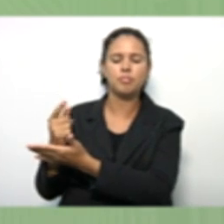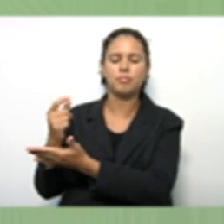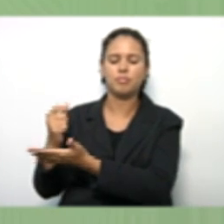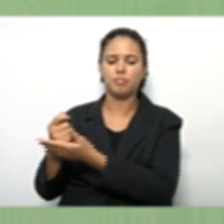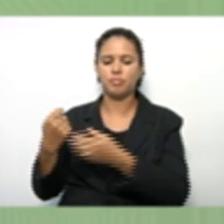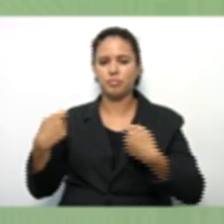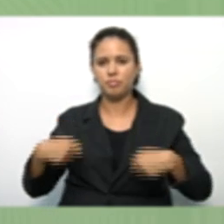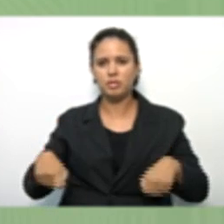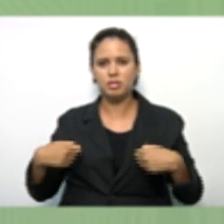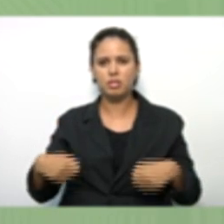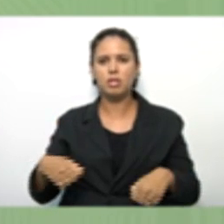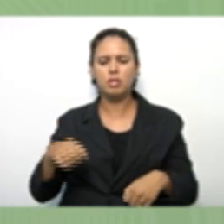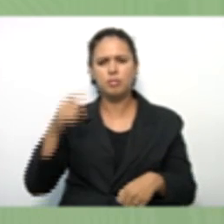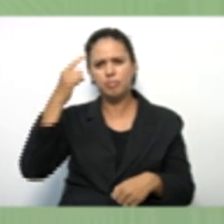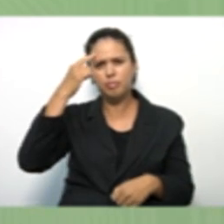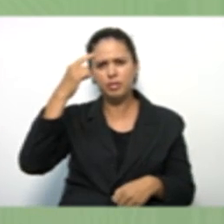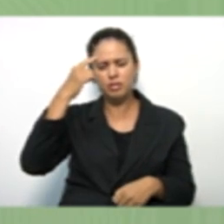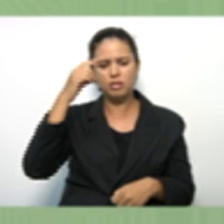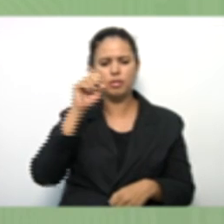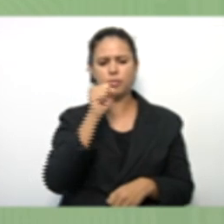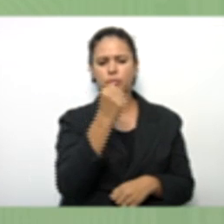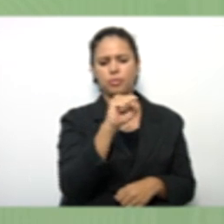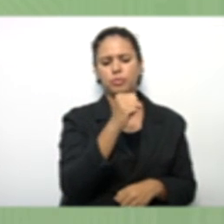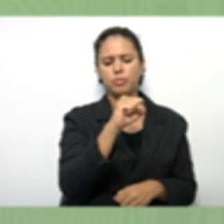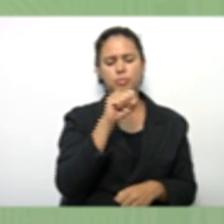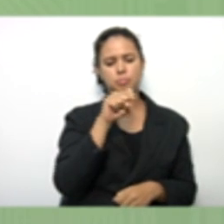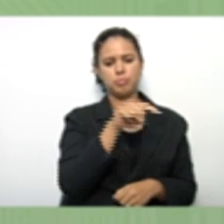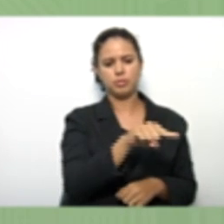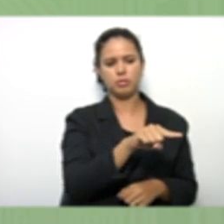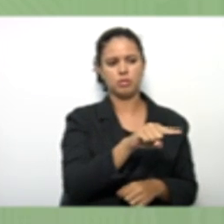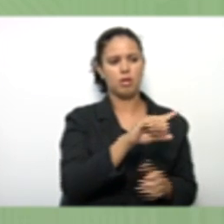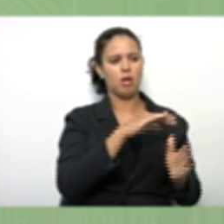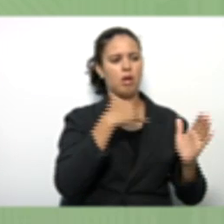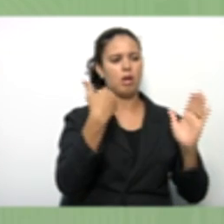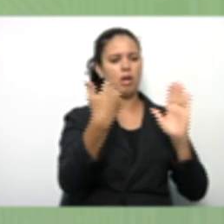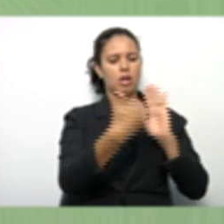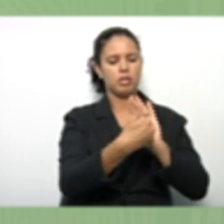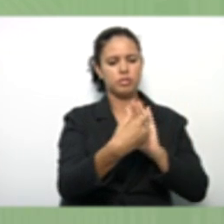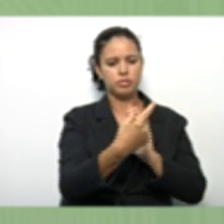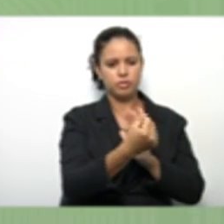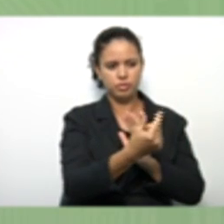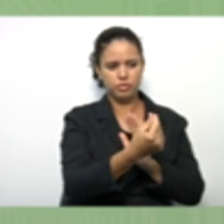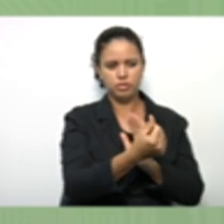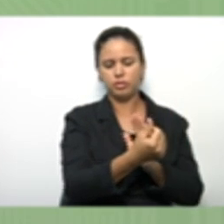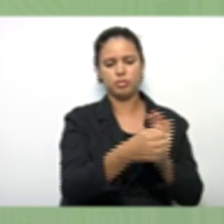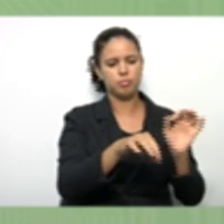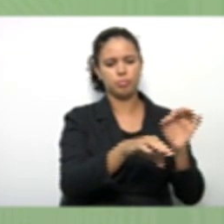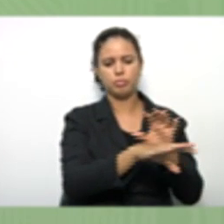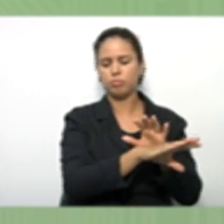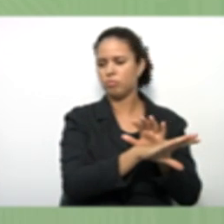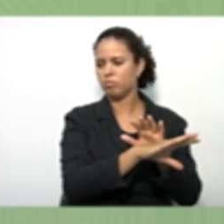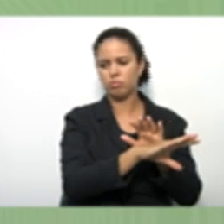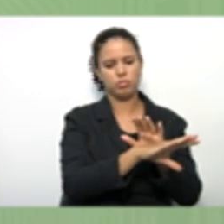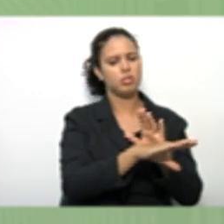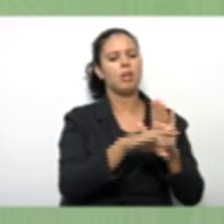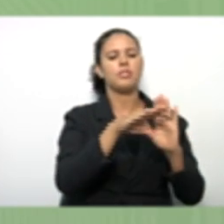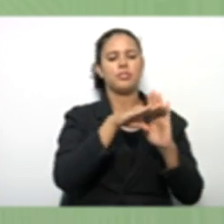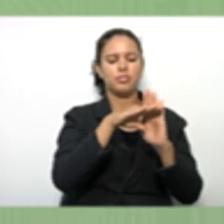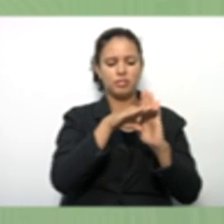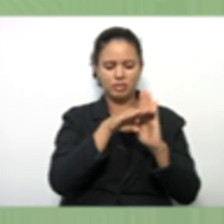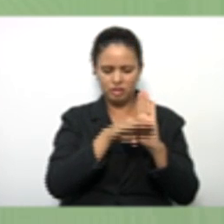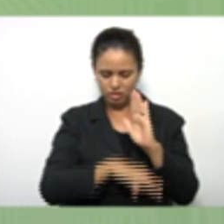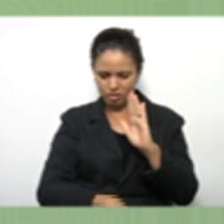suas obrigações, as suas dívidas. Portanto, o patrimônio líquido é tudo que temos menos o que devemos.